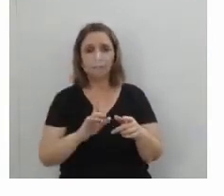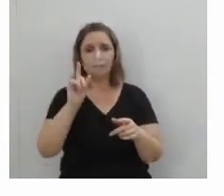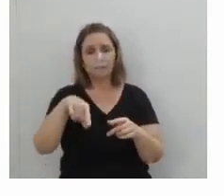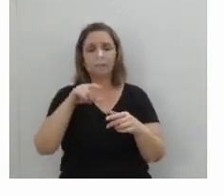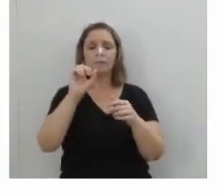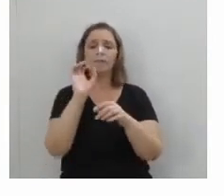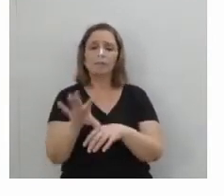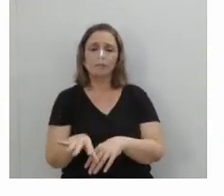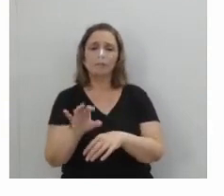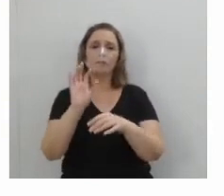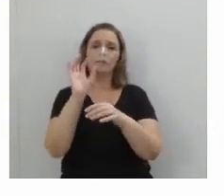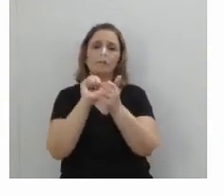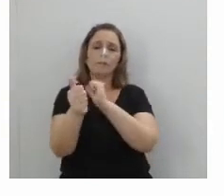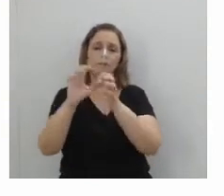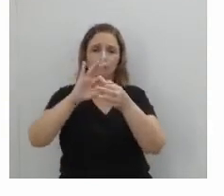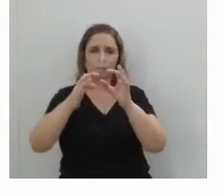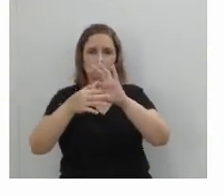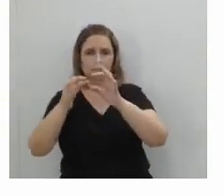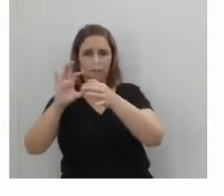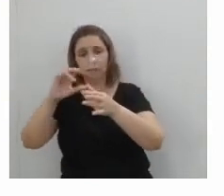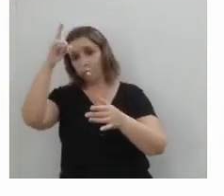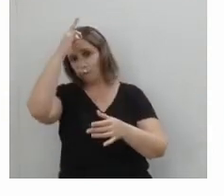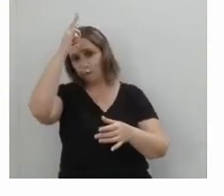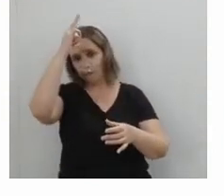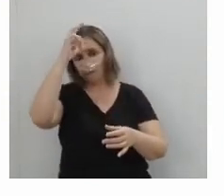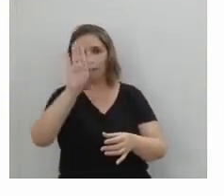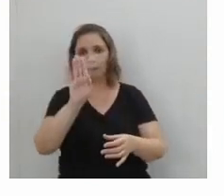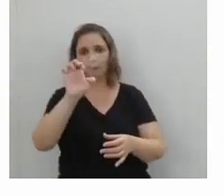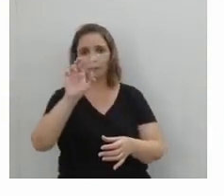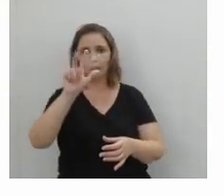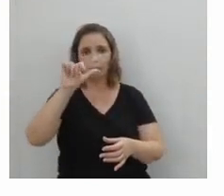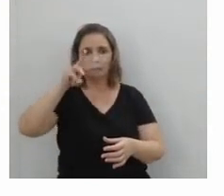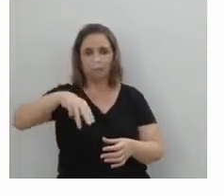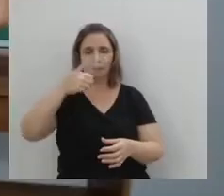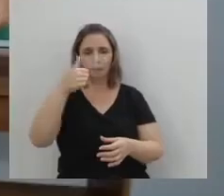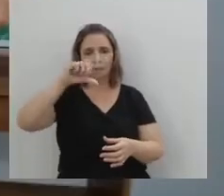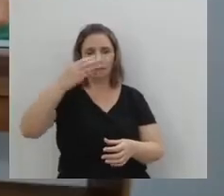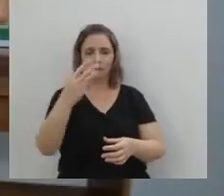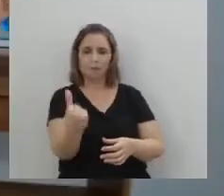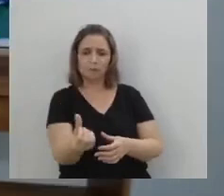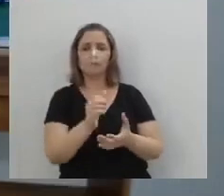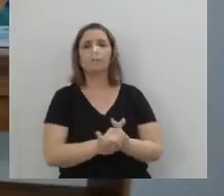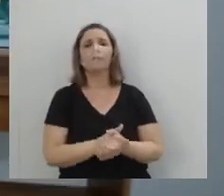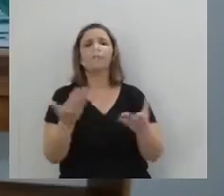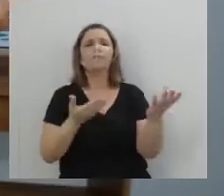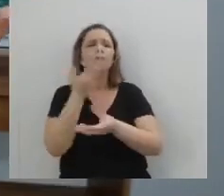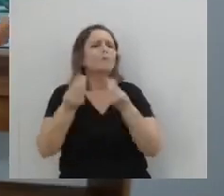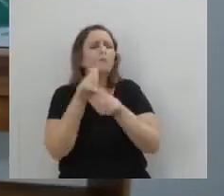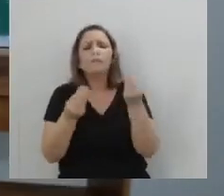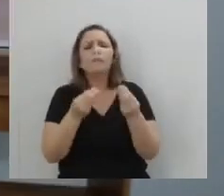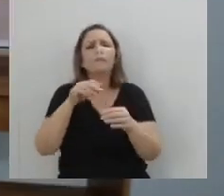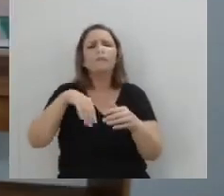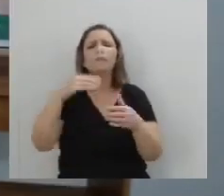esporte olímpico nas Olimpíadas de Berlim no ano de 1936. Vamos conhecer agora como é o jogo